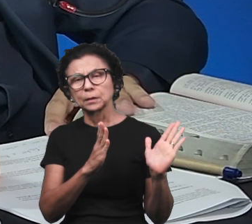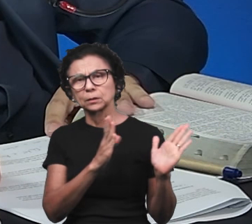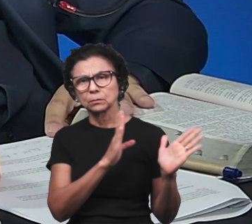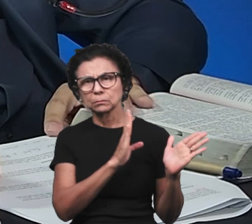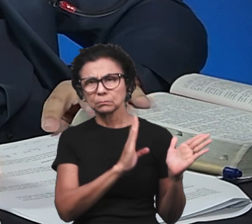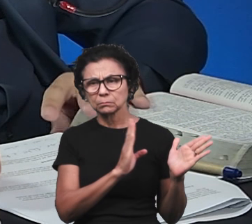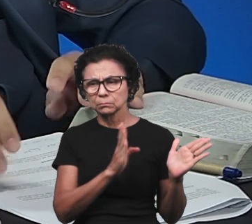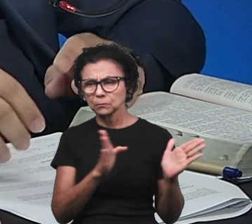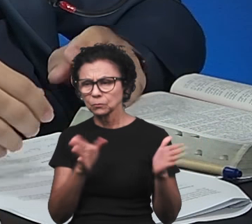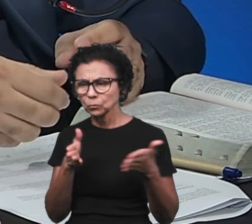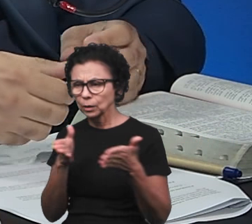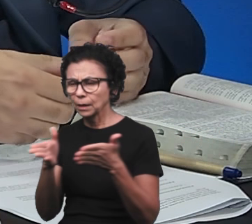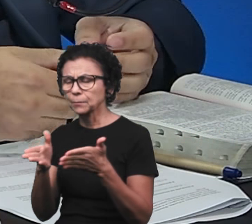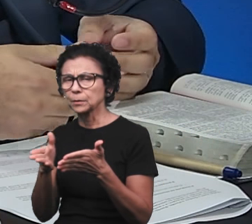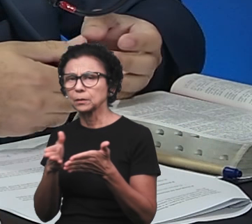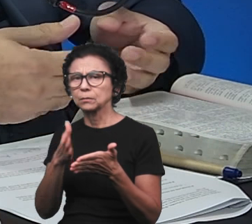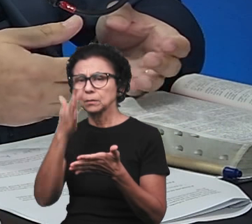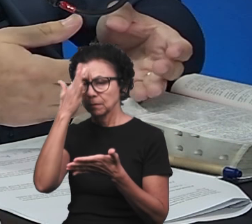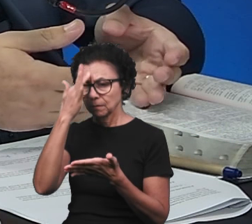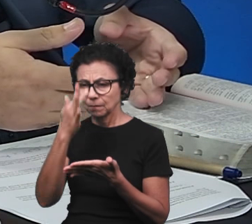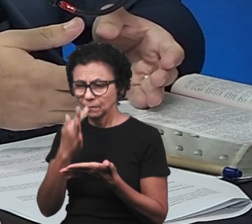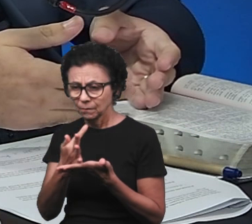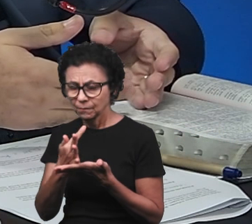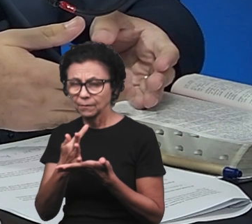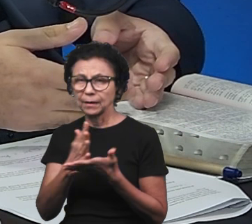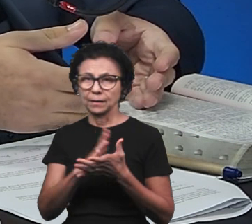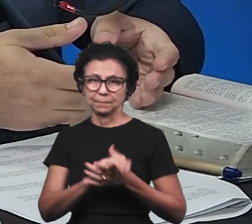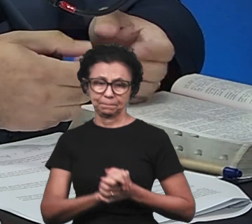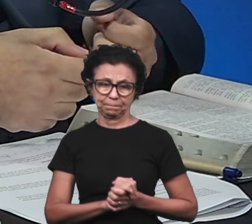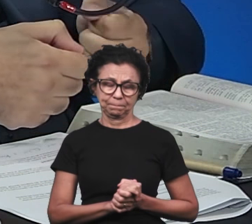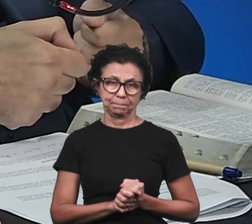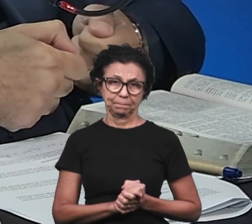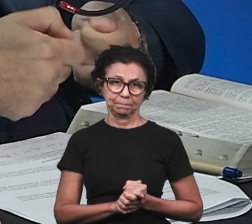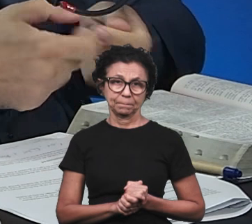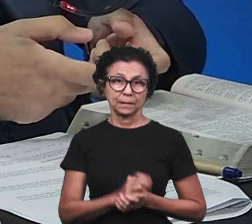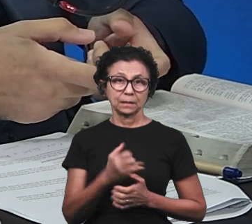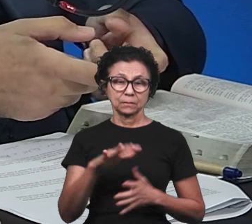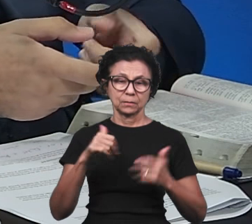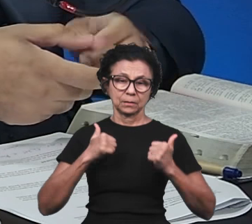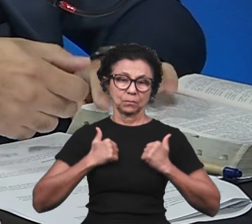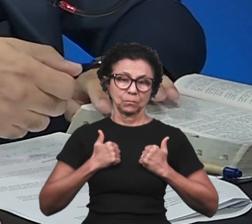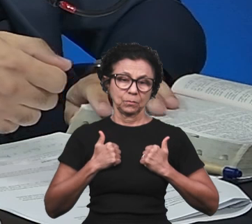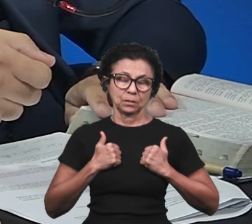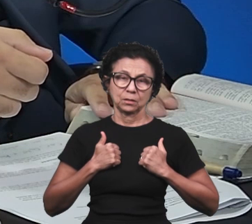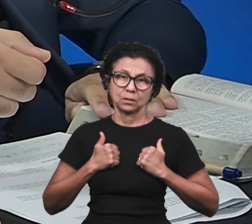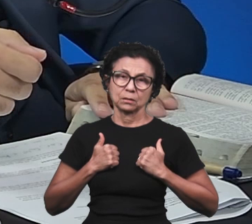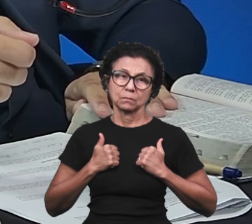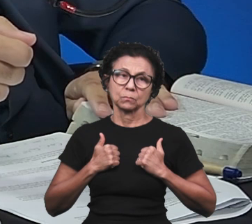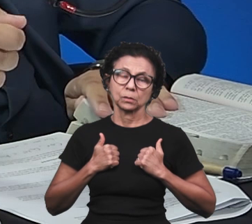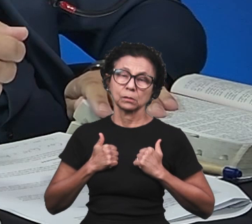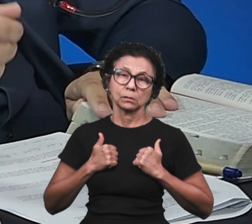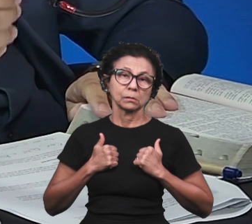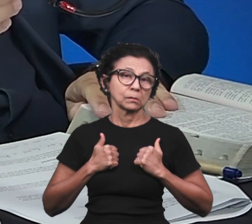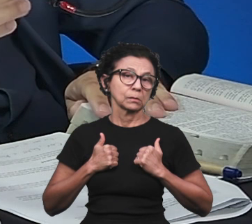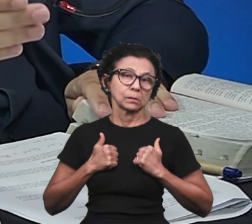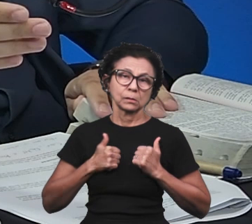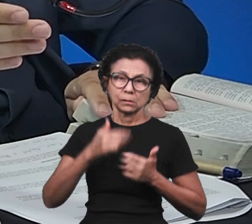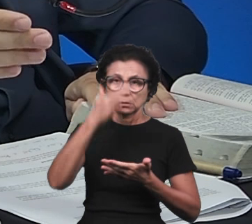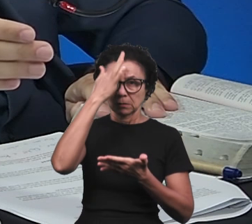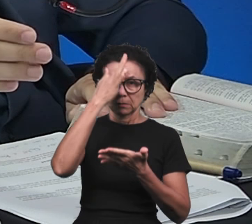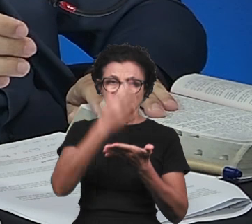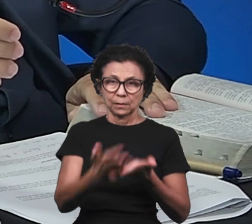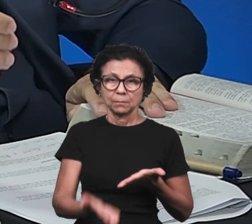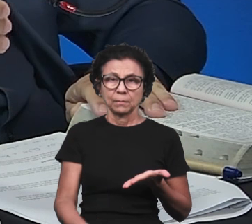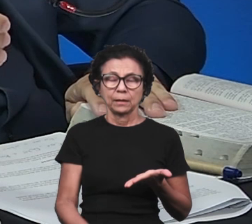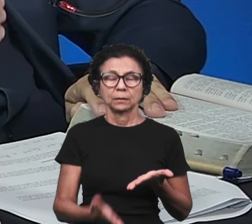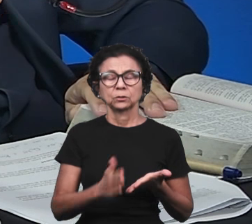assim, se há algo que prejudica a fé, é o comodismo, é parar, é não aceitar. Mas a jornada da dinâmica